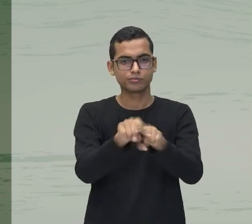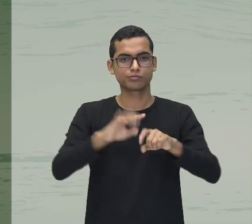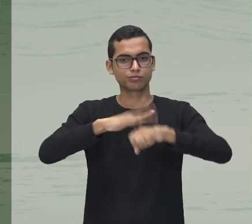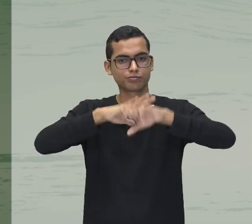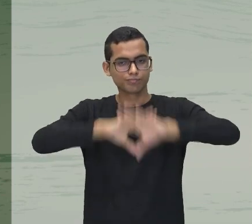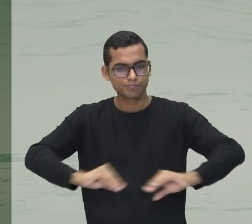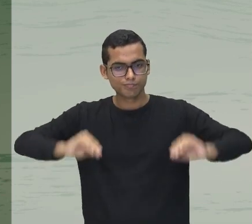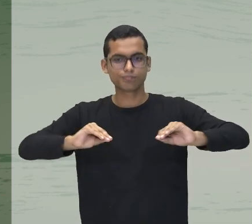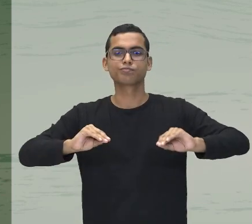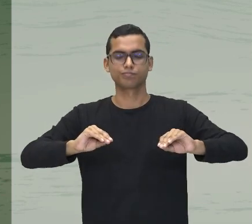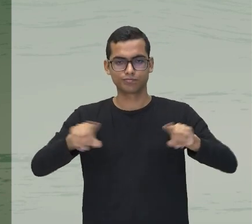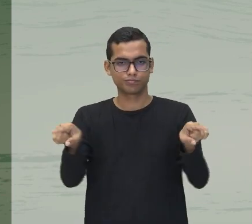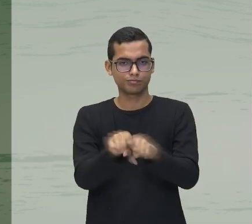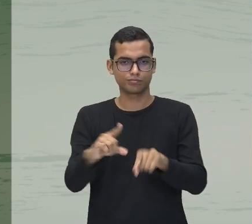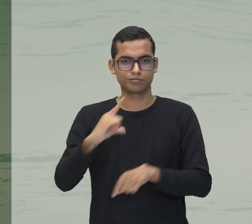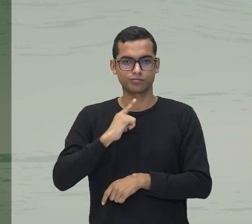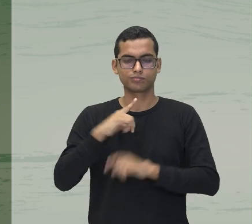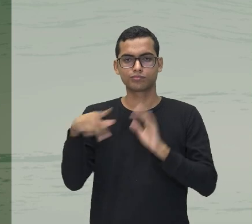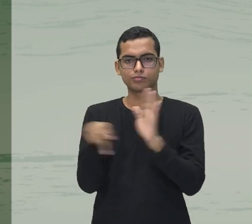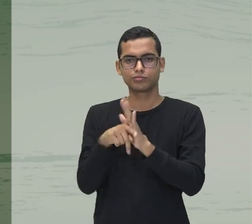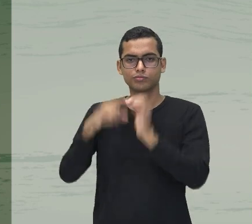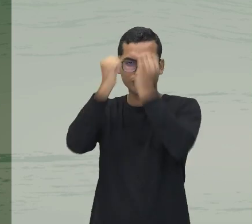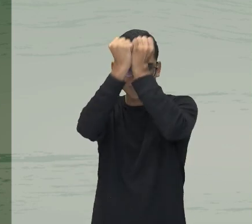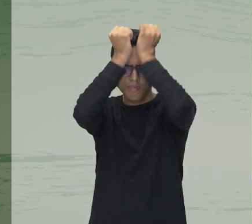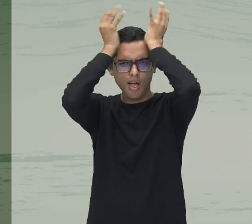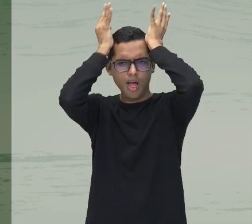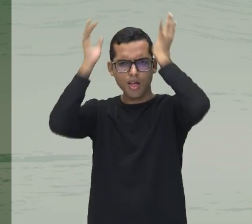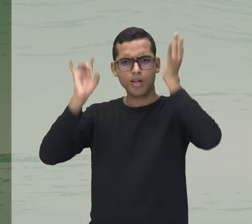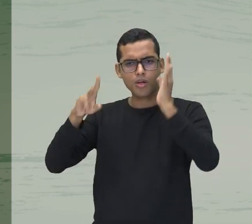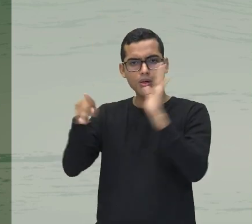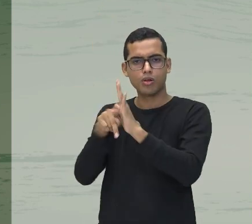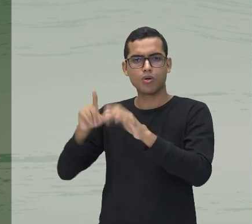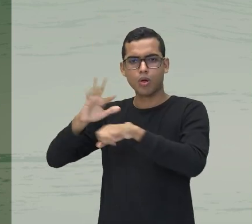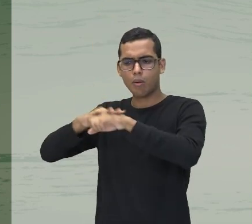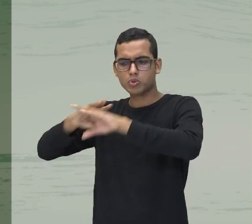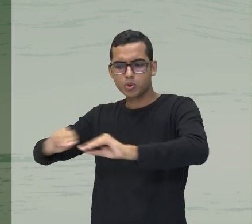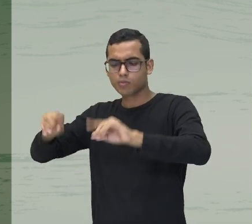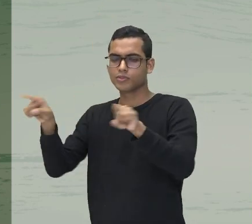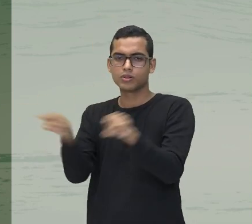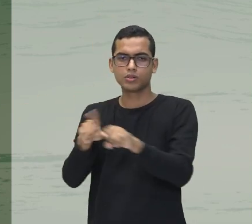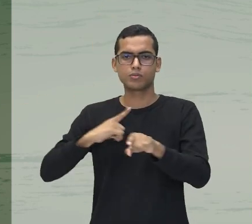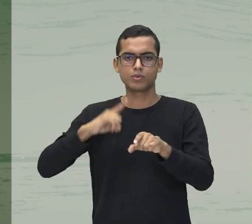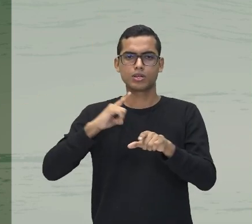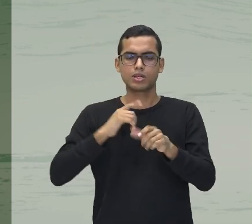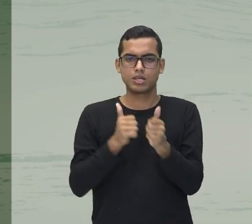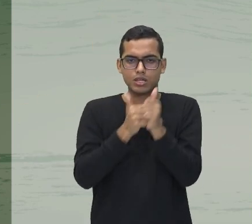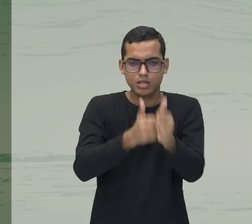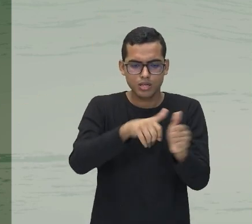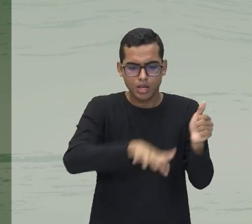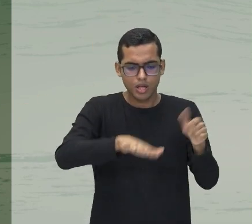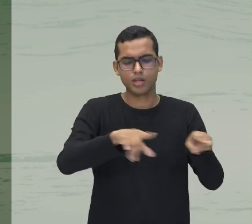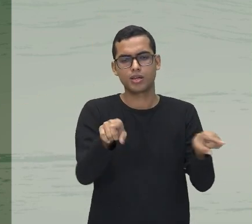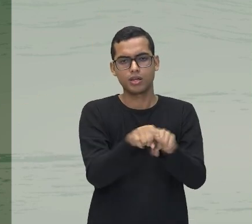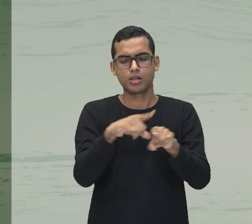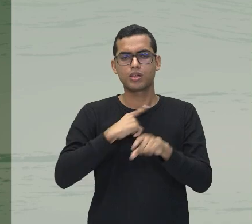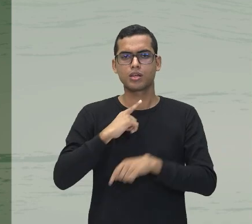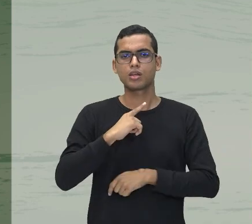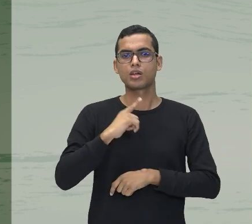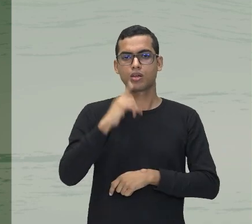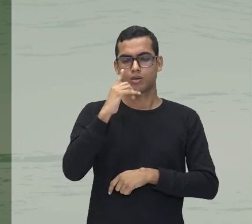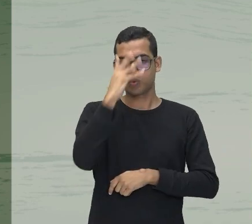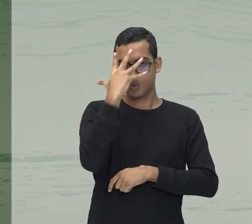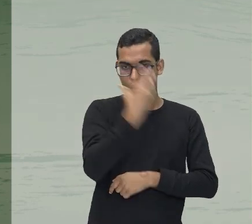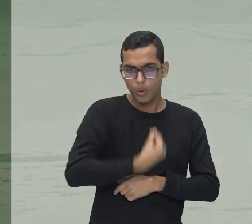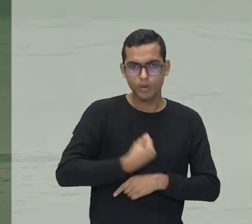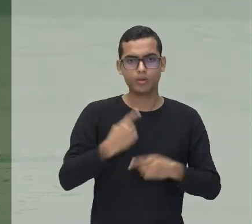O pajé é mais que um curandeiro, ele é o guia espiritual, o conselheiro sábio que traz equilíbrio e cura